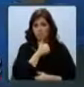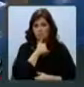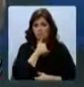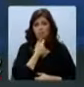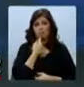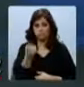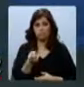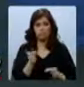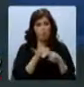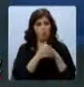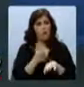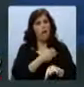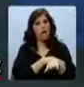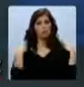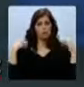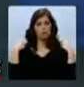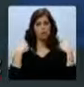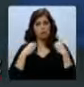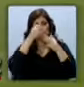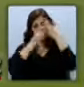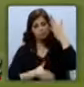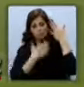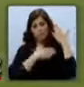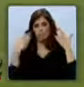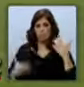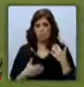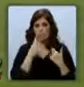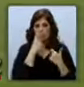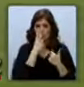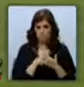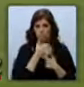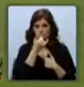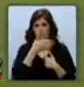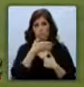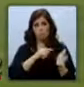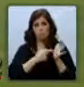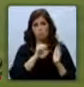manhã ao plantel. Antes do treino, o Marítimo ocupa o 11º lugar com 27 pontos